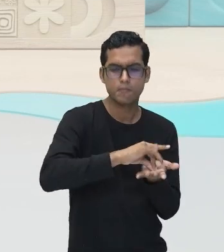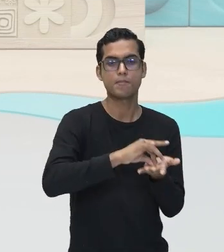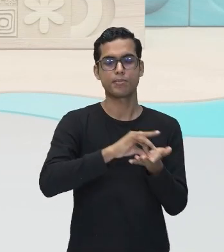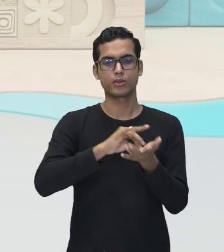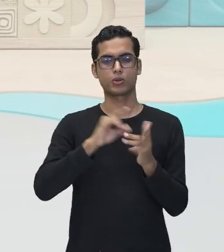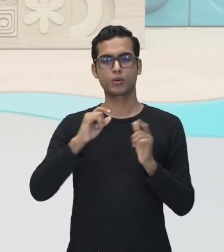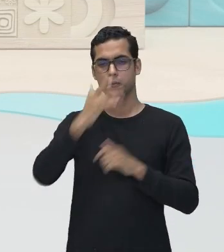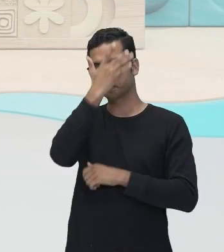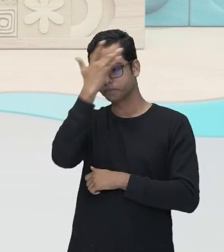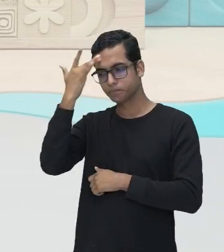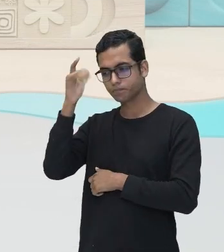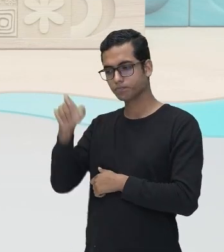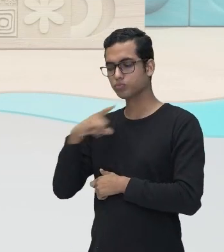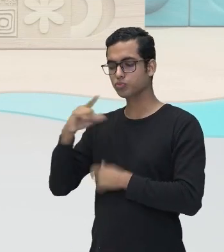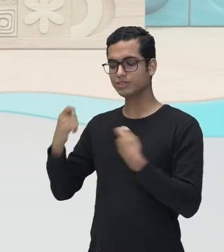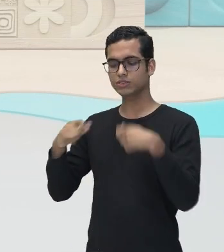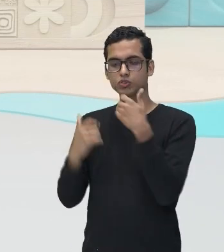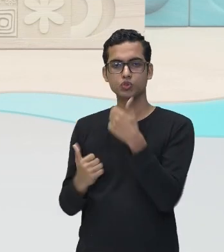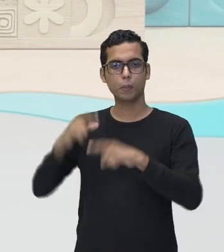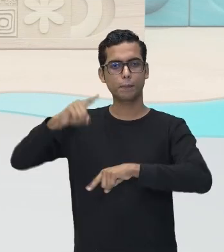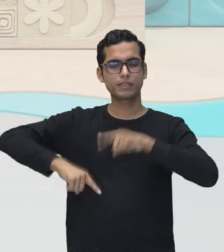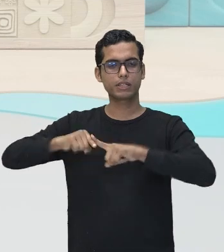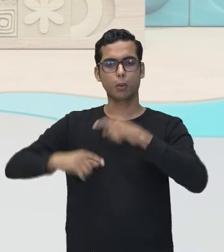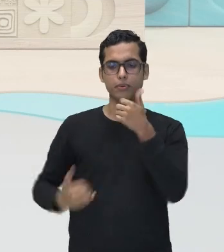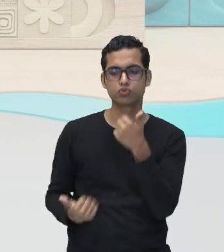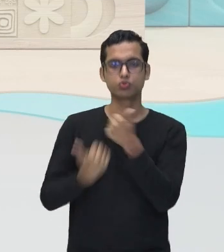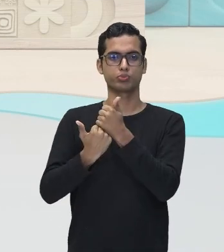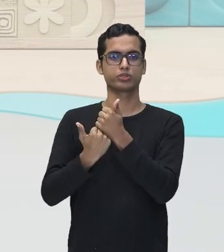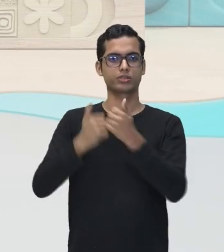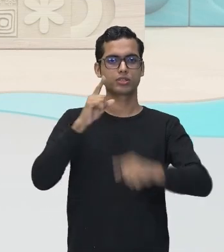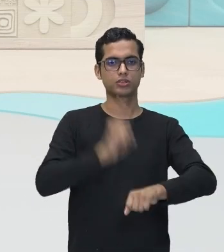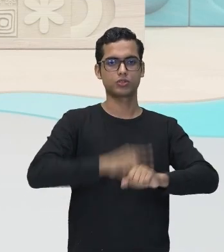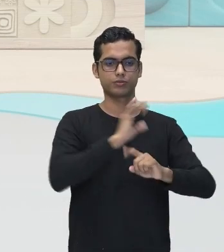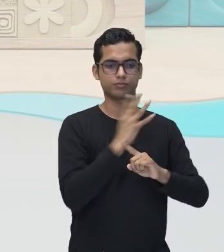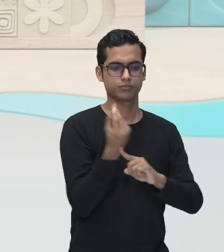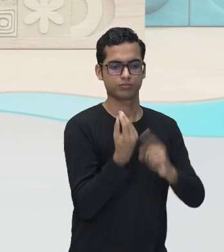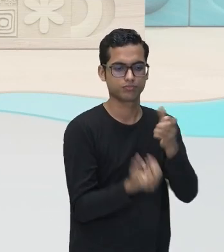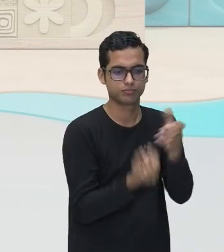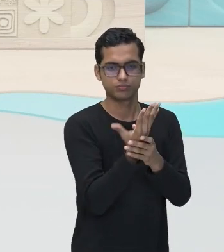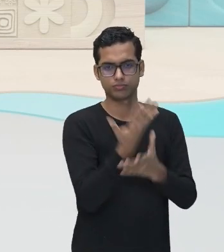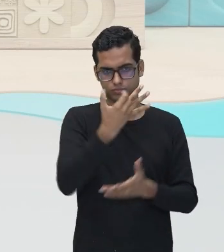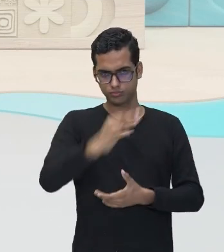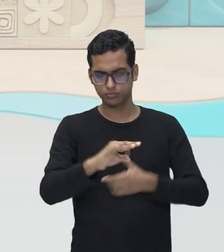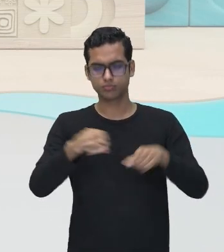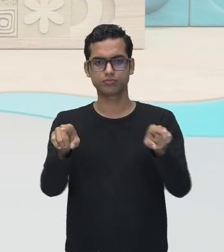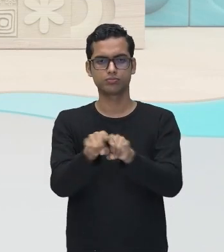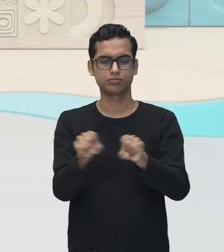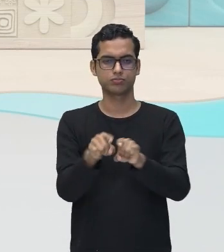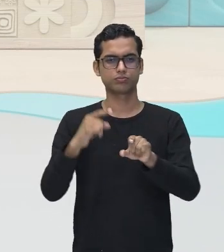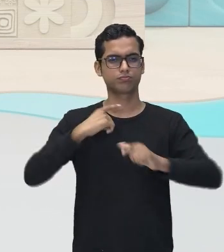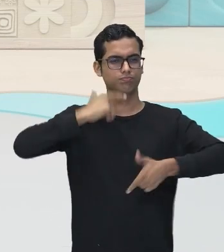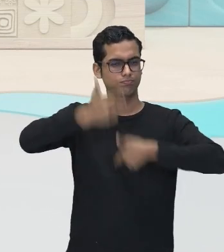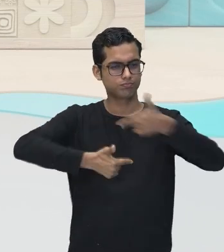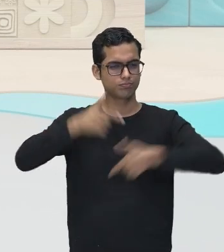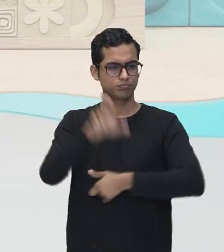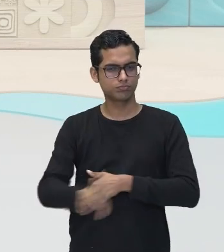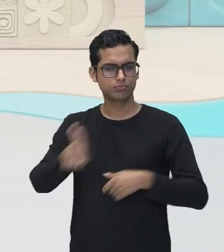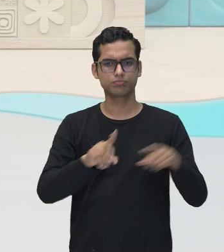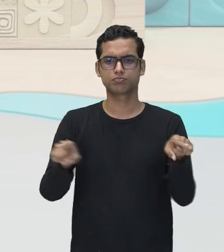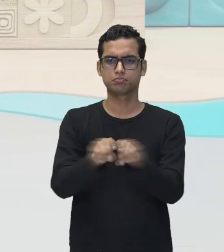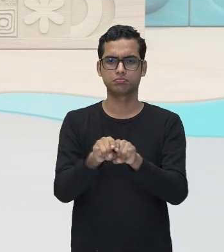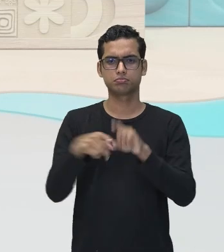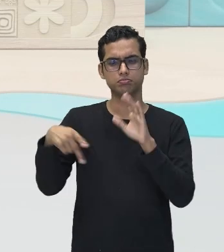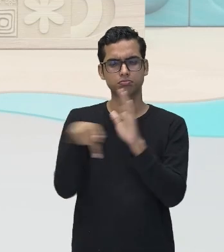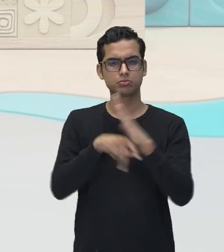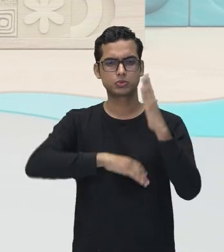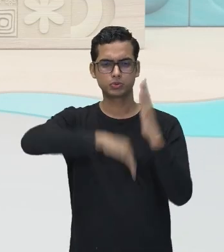vai escolher os materiais que ele vai trabalhar. Então, a estabilidade da